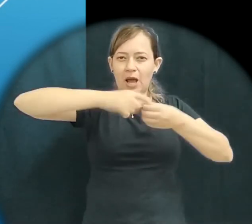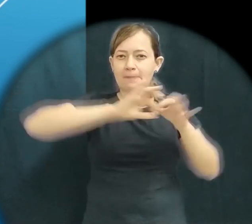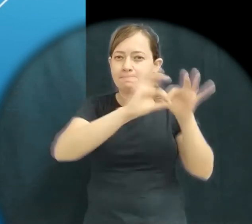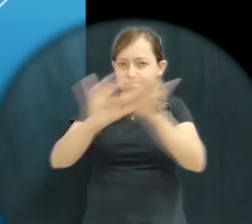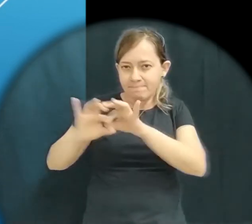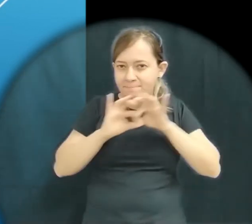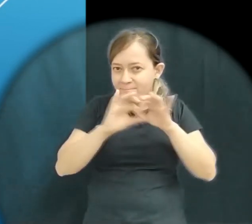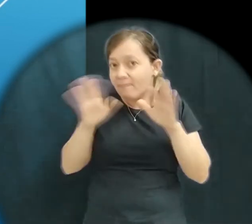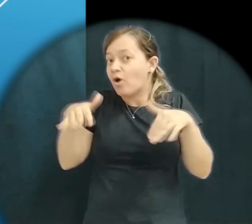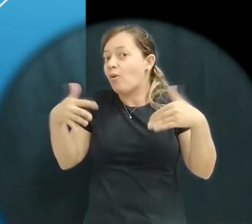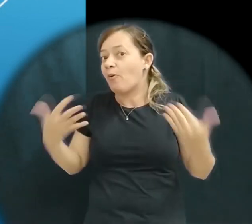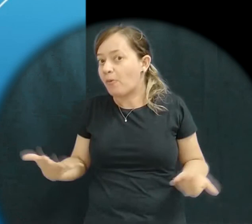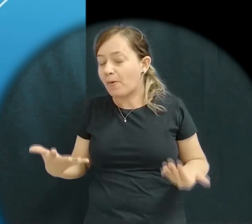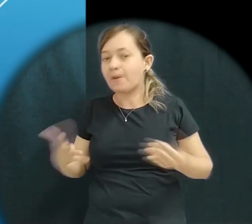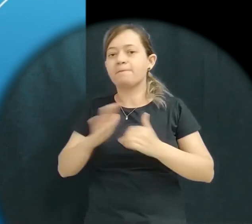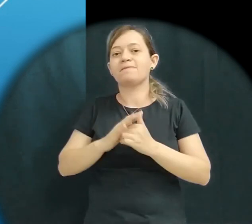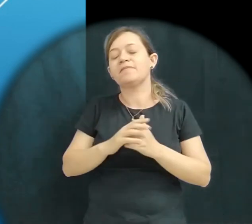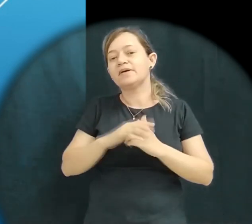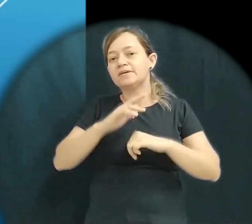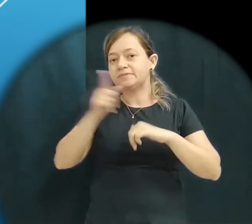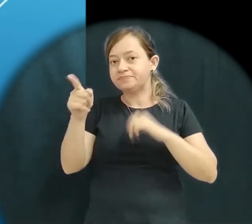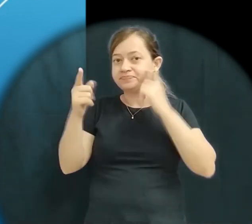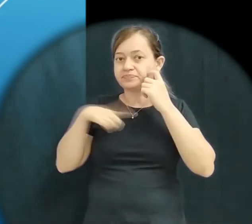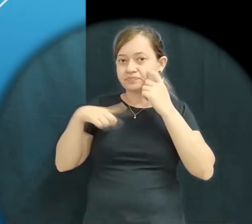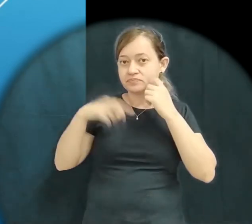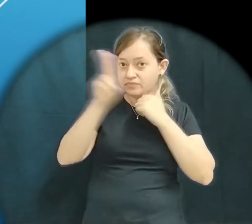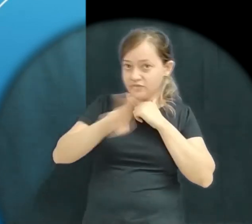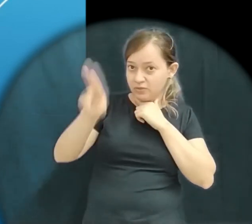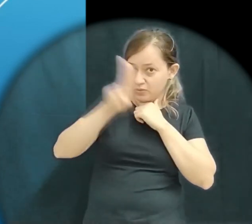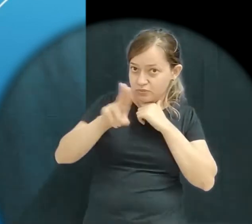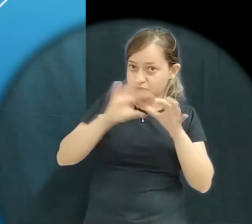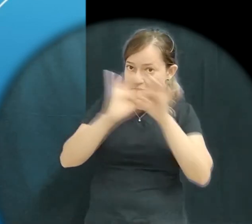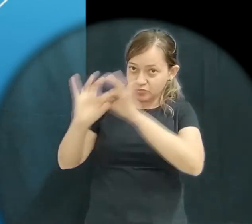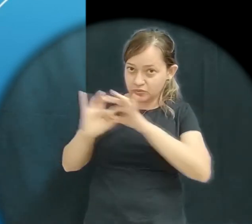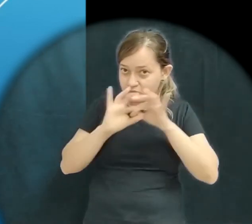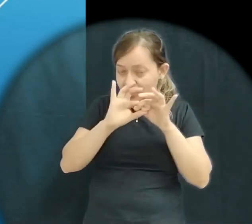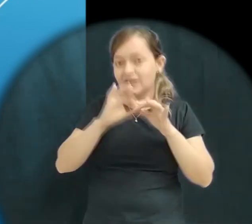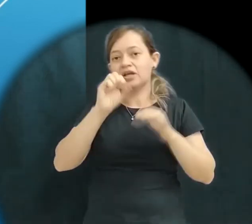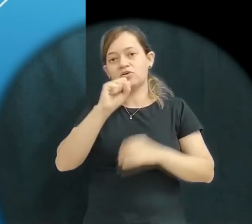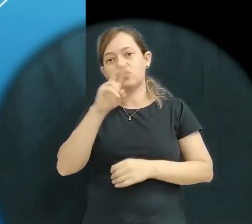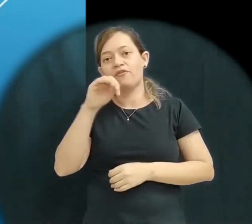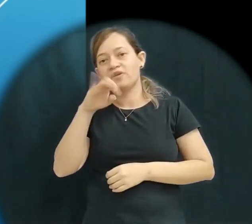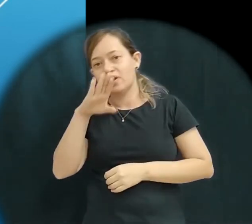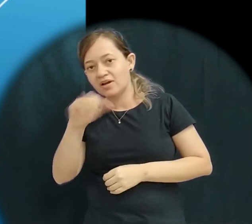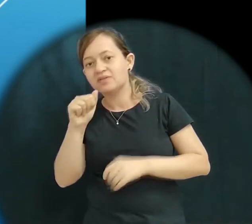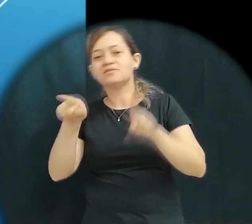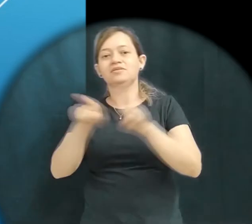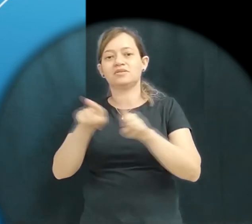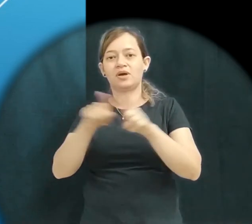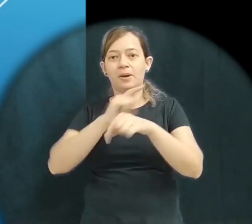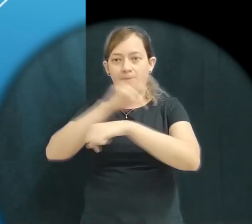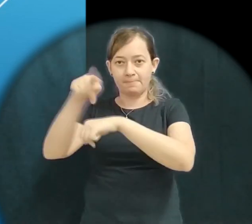Fria? Qual era o objetivo dessas alianças militares? Lembrando que tanto a União Soviética quanto os Estados Unidos firmaram alianças